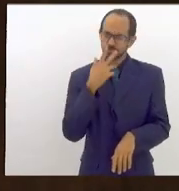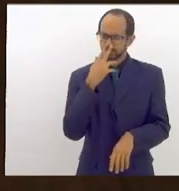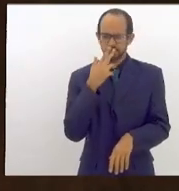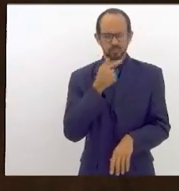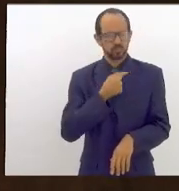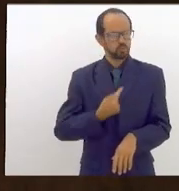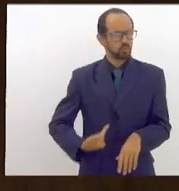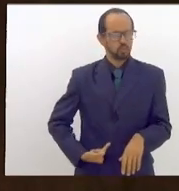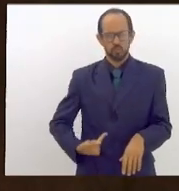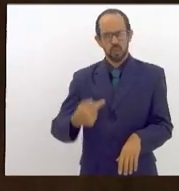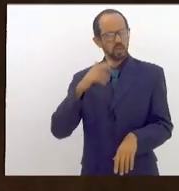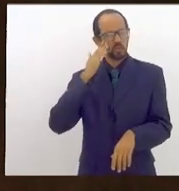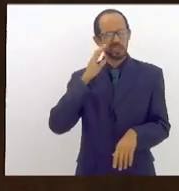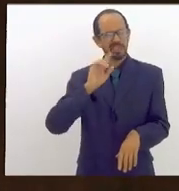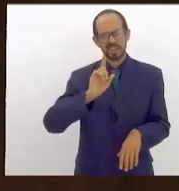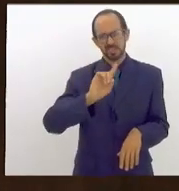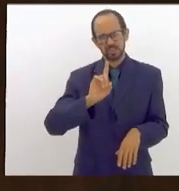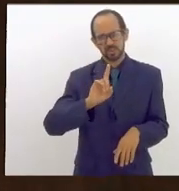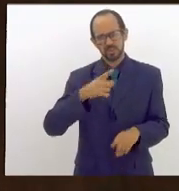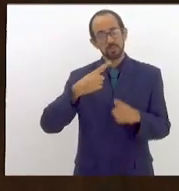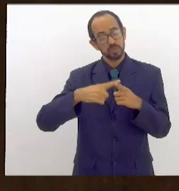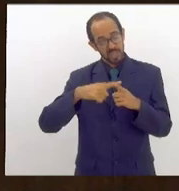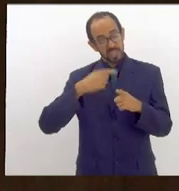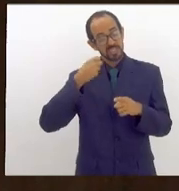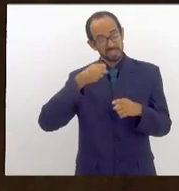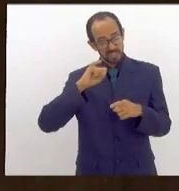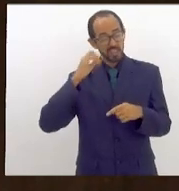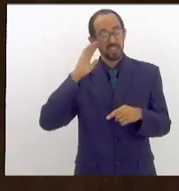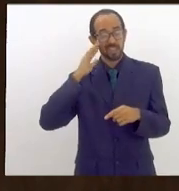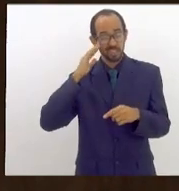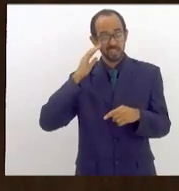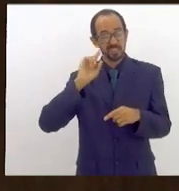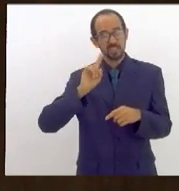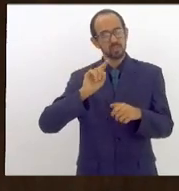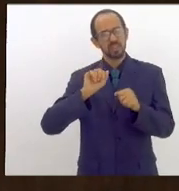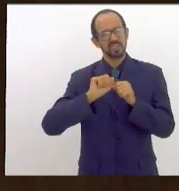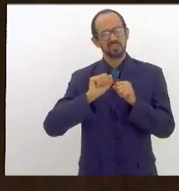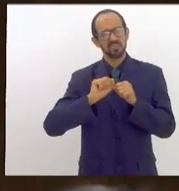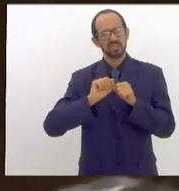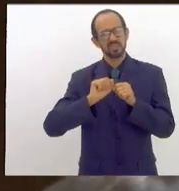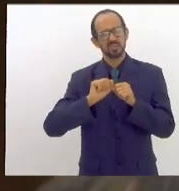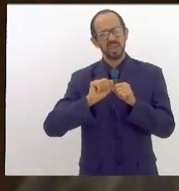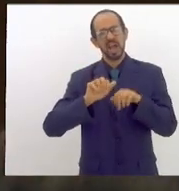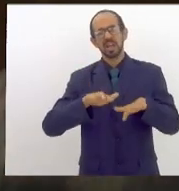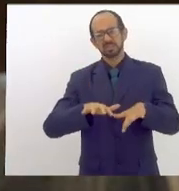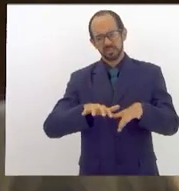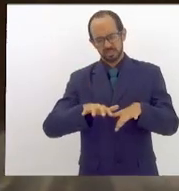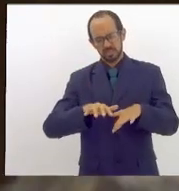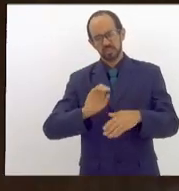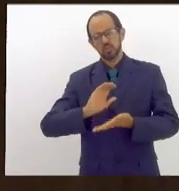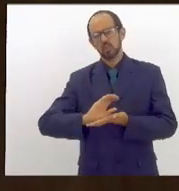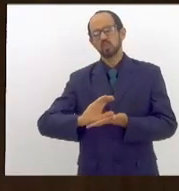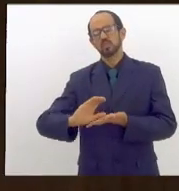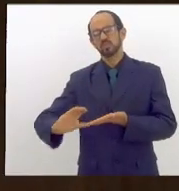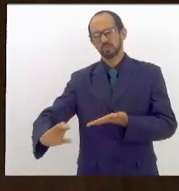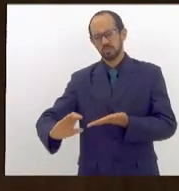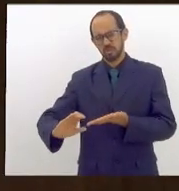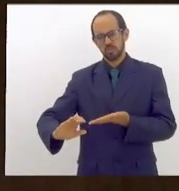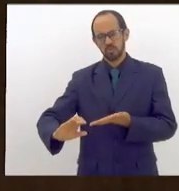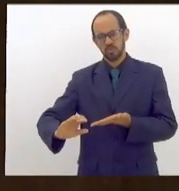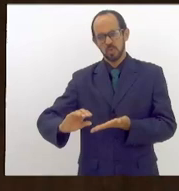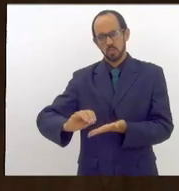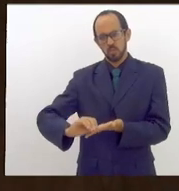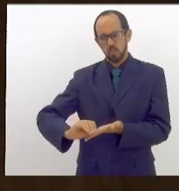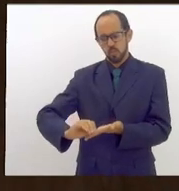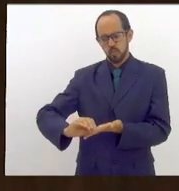nasci não entende porque se entendesse não teria feito que fez com o orçamento inflacionando